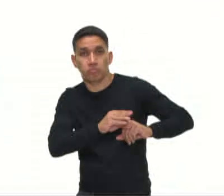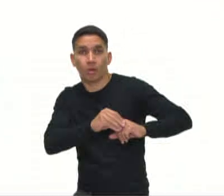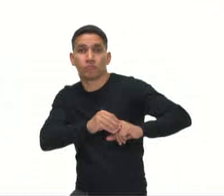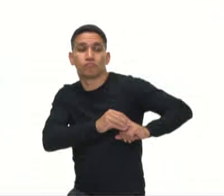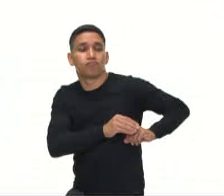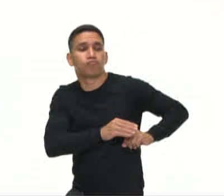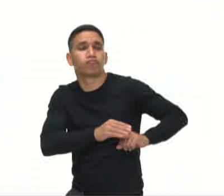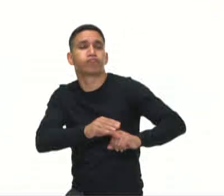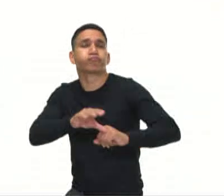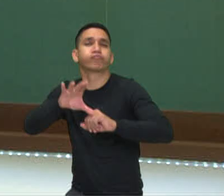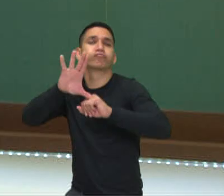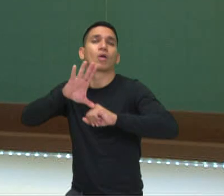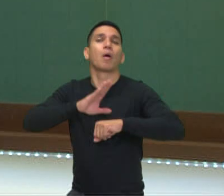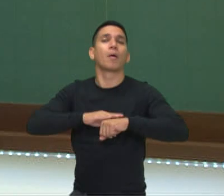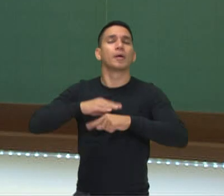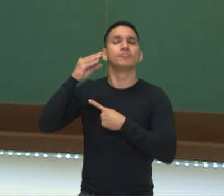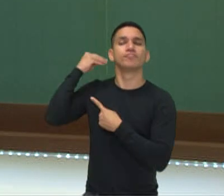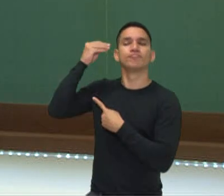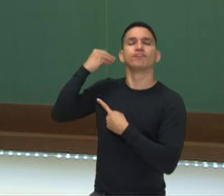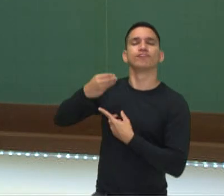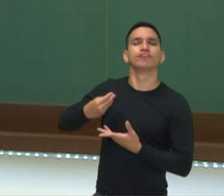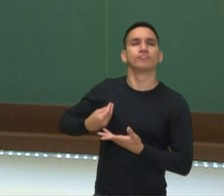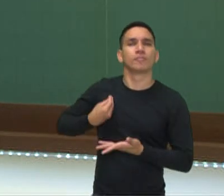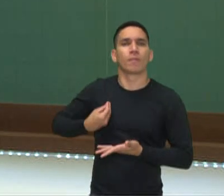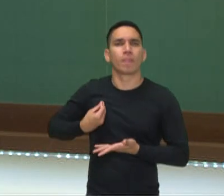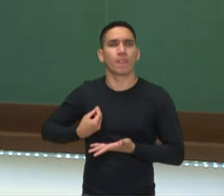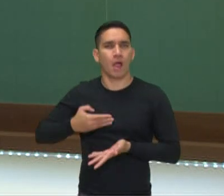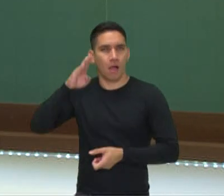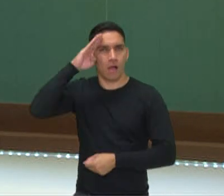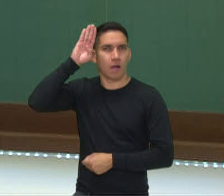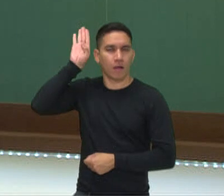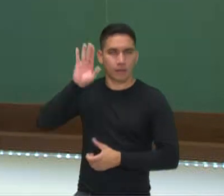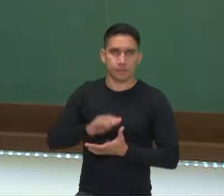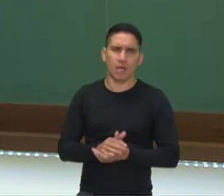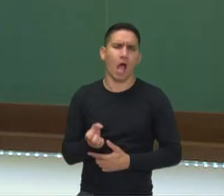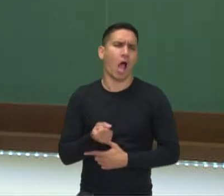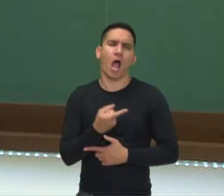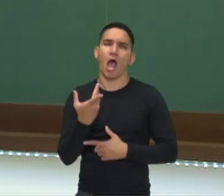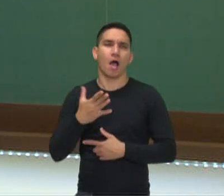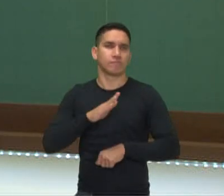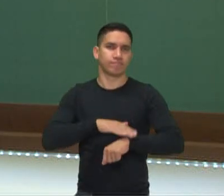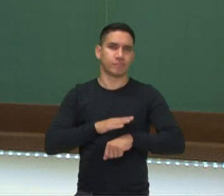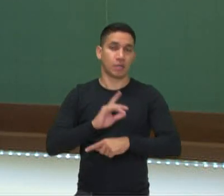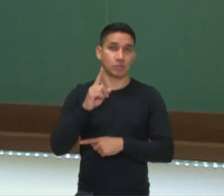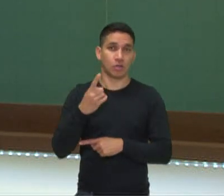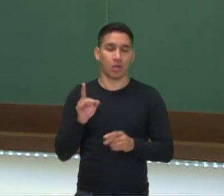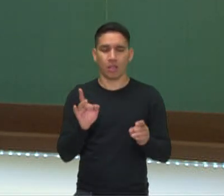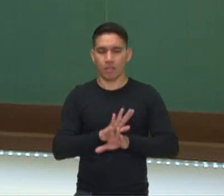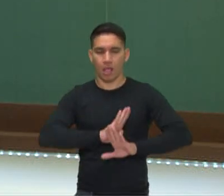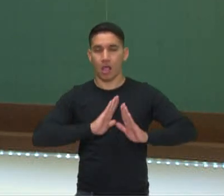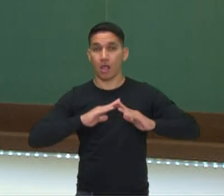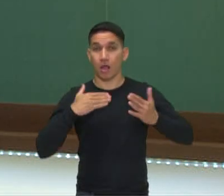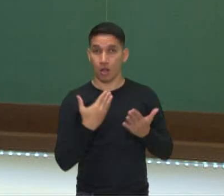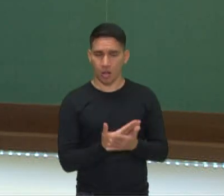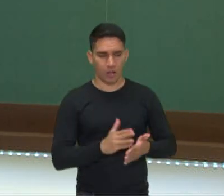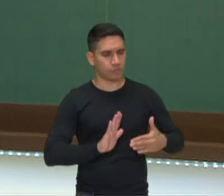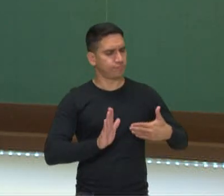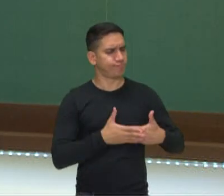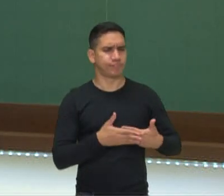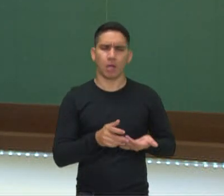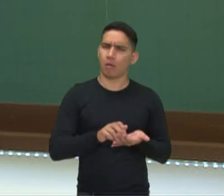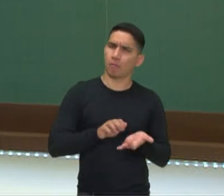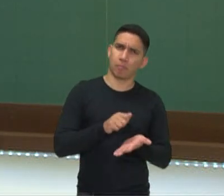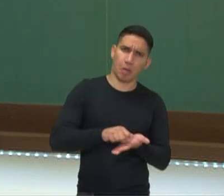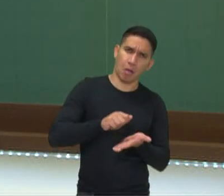vida acadêmica. E quantas vezes a gente não sai da escola fecha o caderno e esquece o